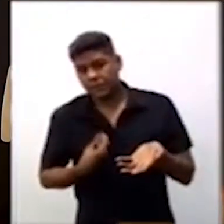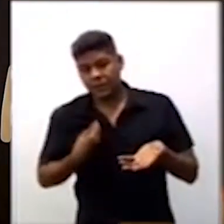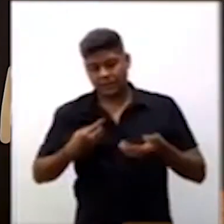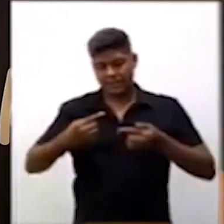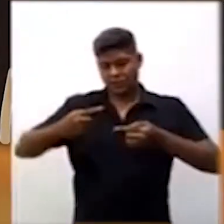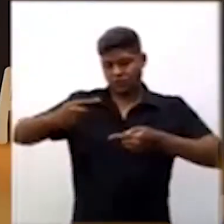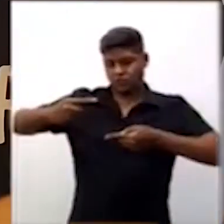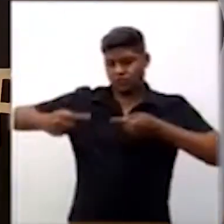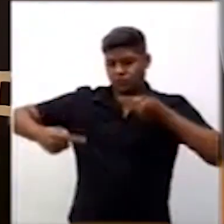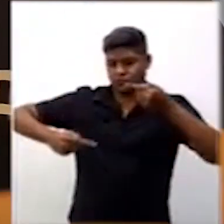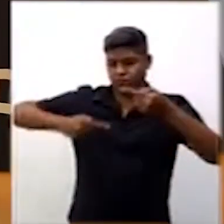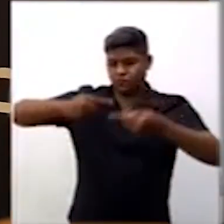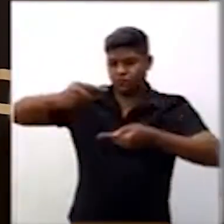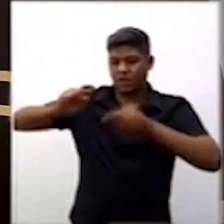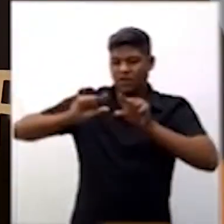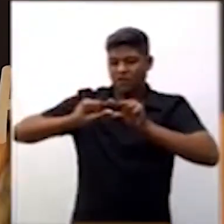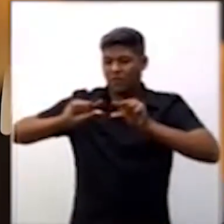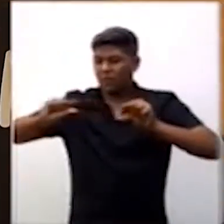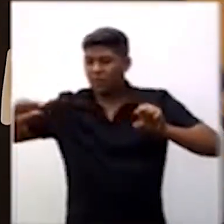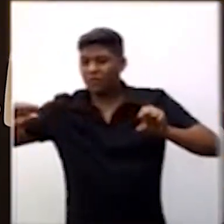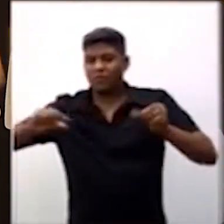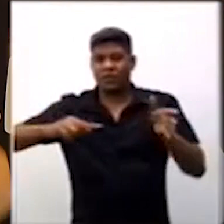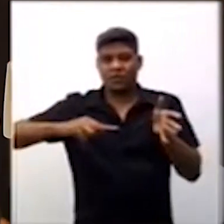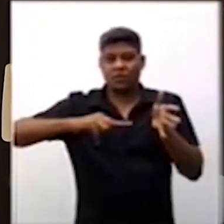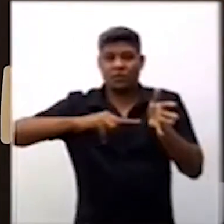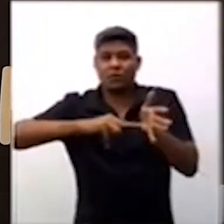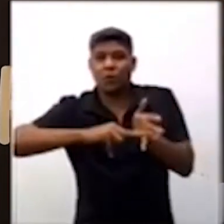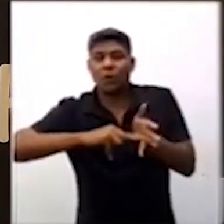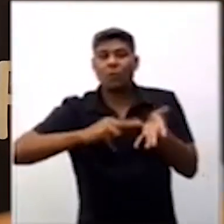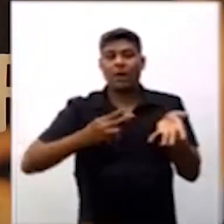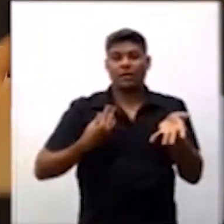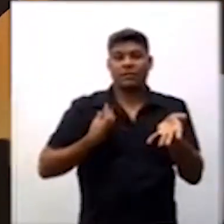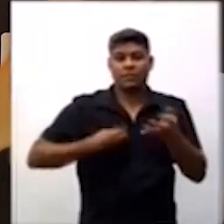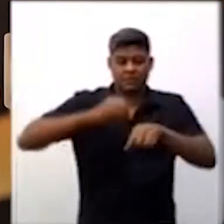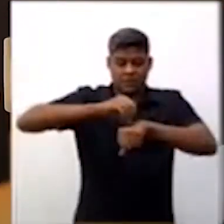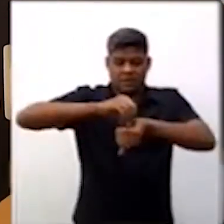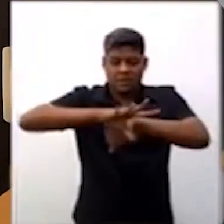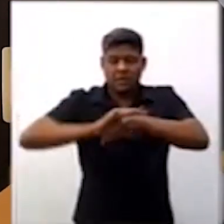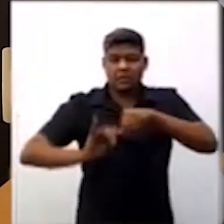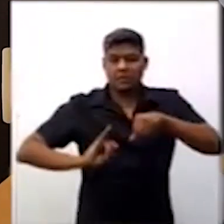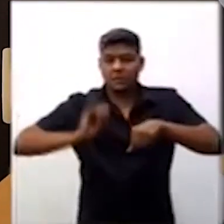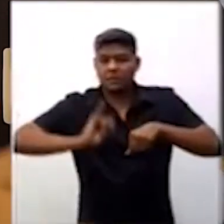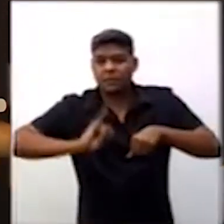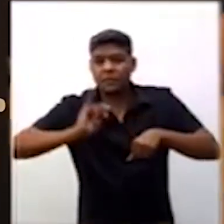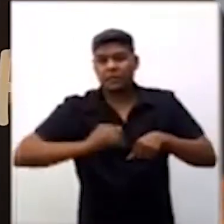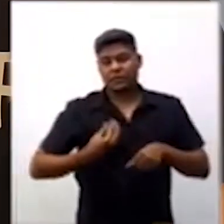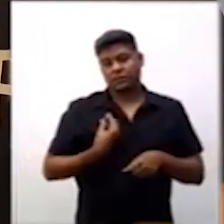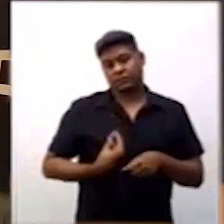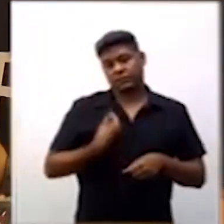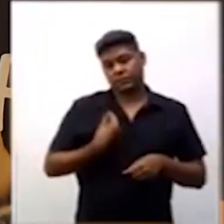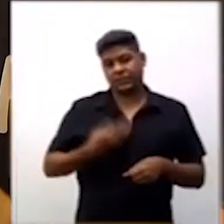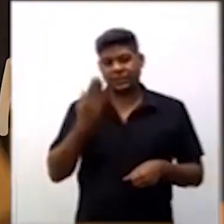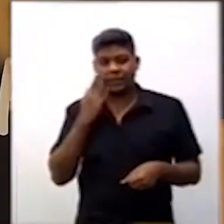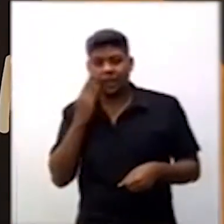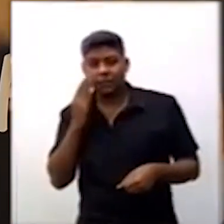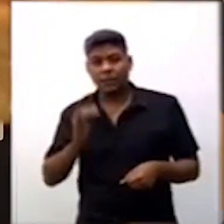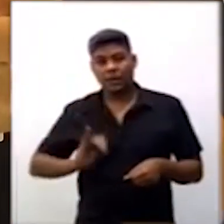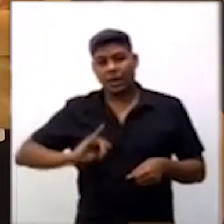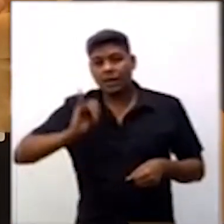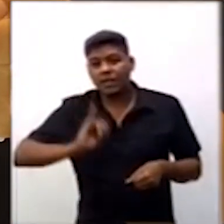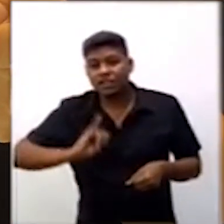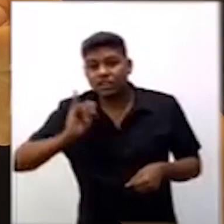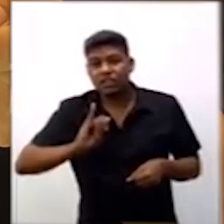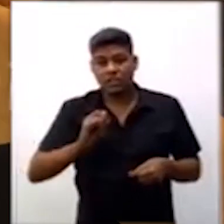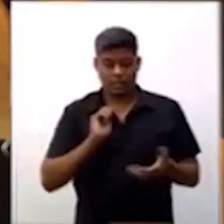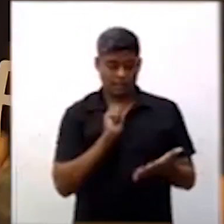circuito elétrico, dos fios, da tomada, da redistribuição de energia elétrica, da usina hidrelétrica, foi essa energia elétrica, aquela que